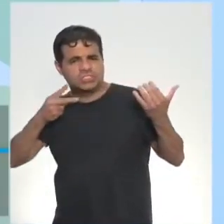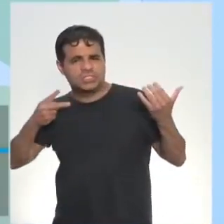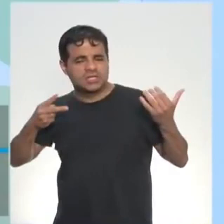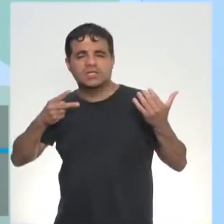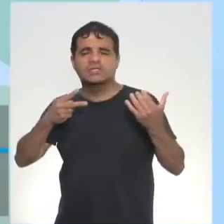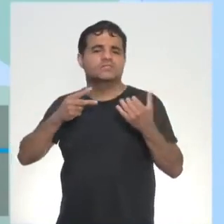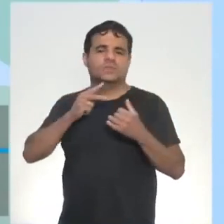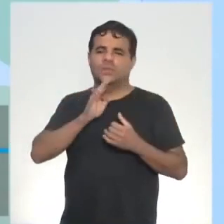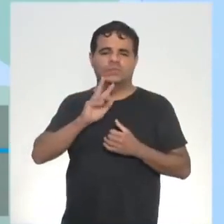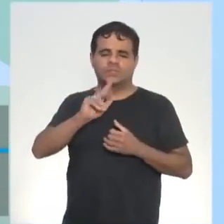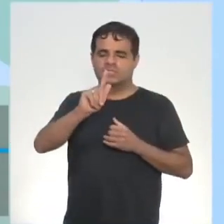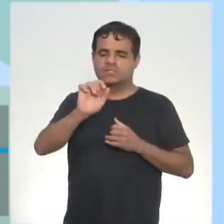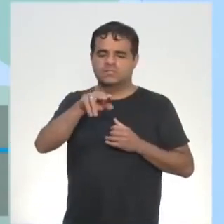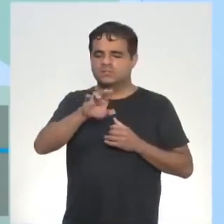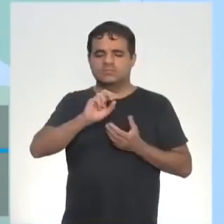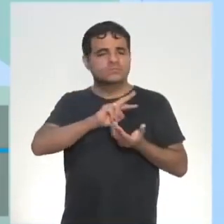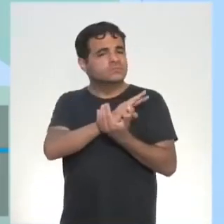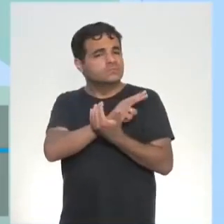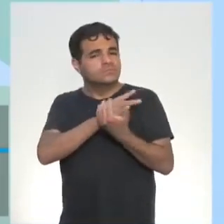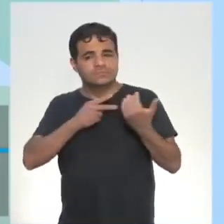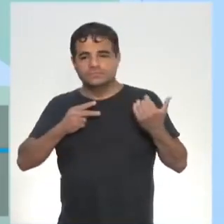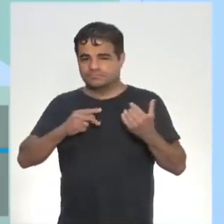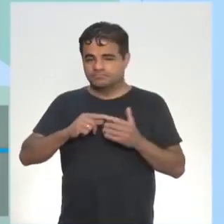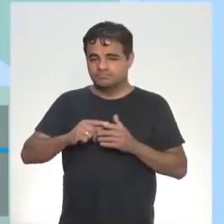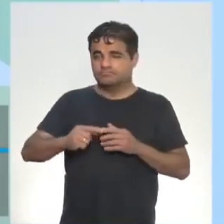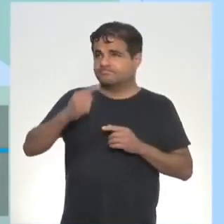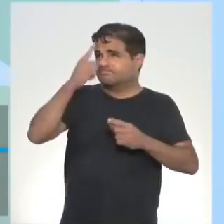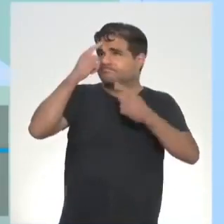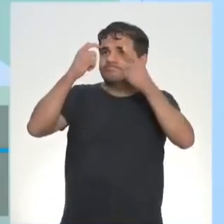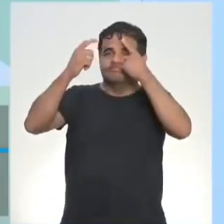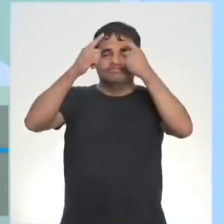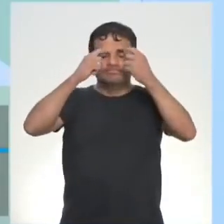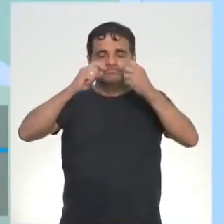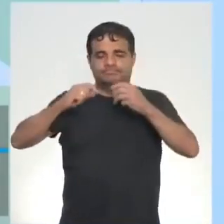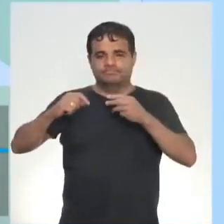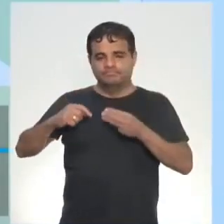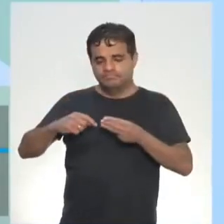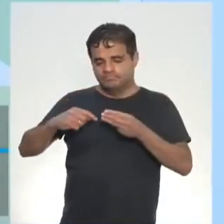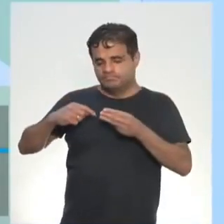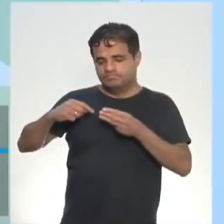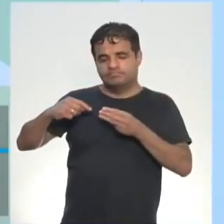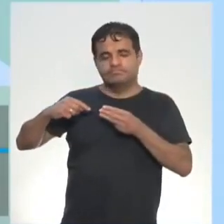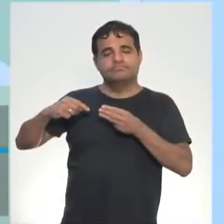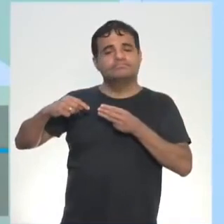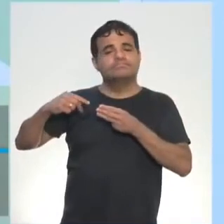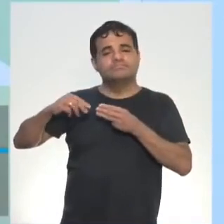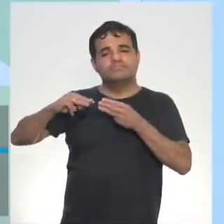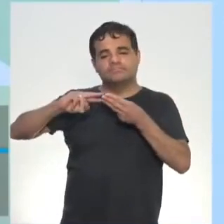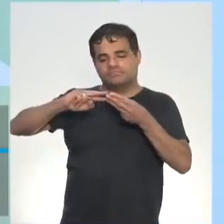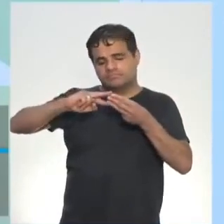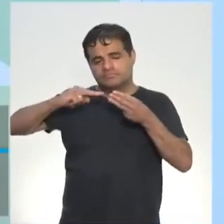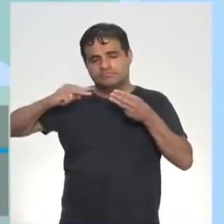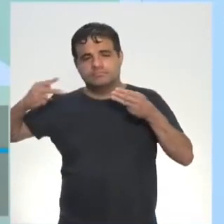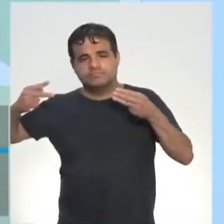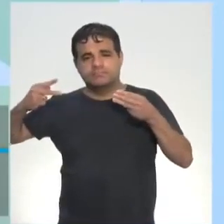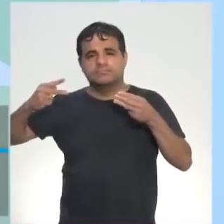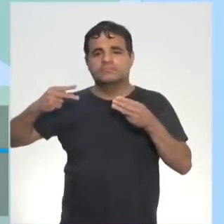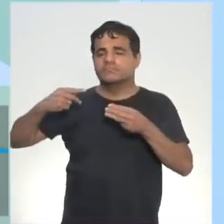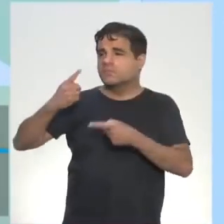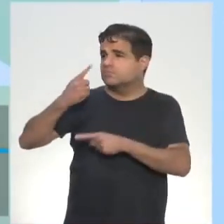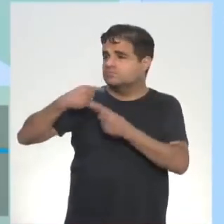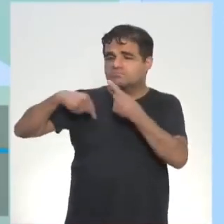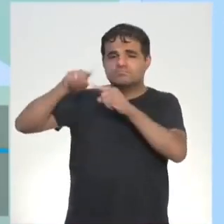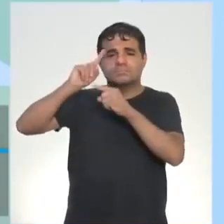falou que essa questão, as ideias de Mendel estão diretamente relacionadas às ideias da evolução de Darwin, né?